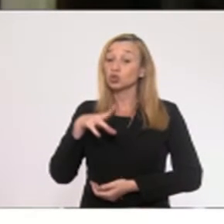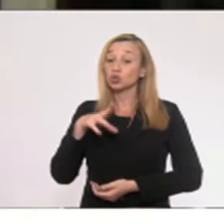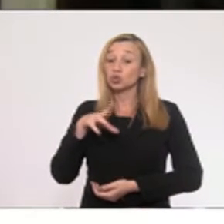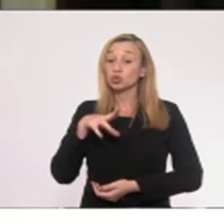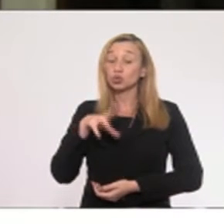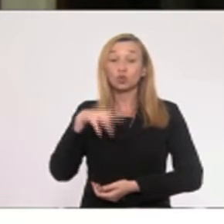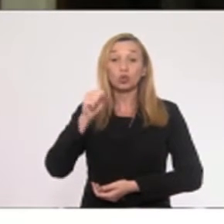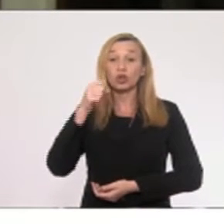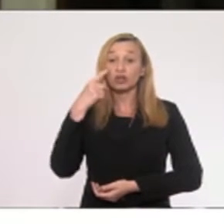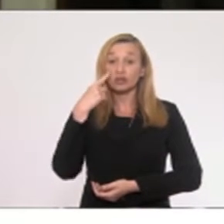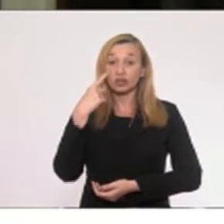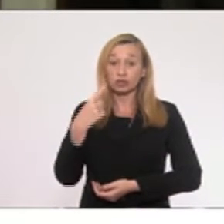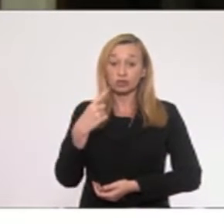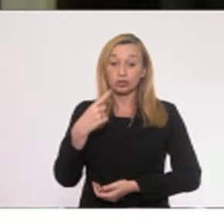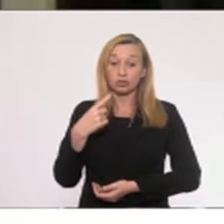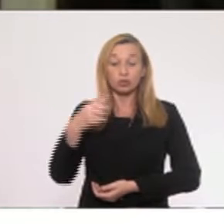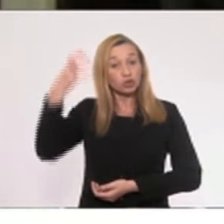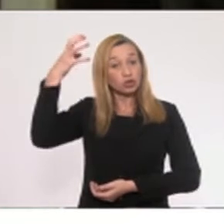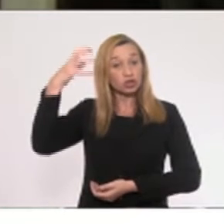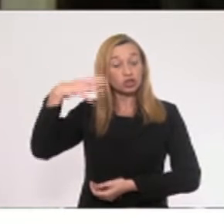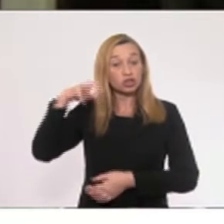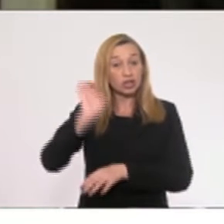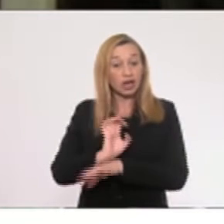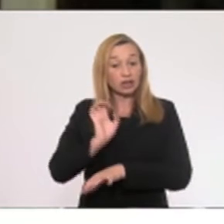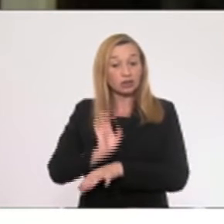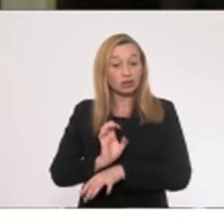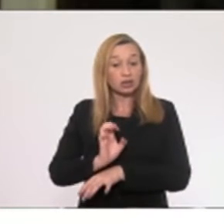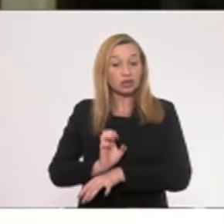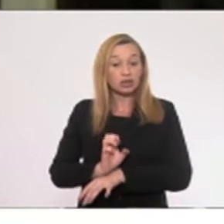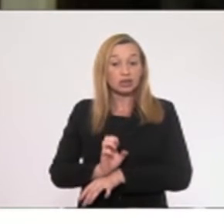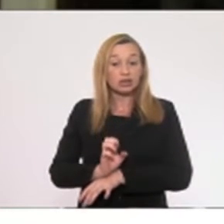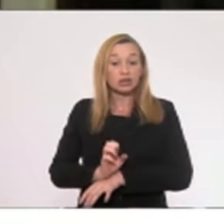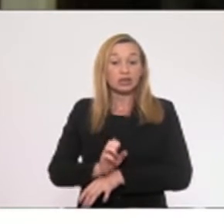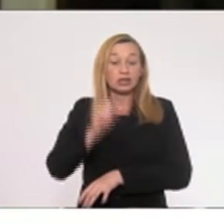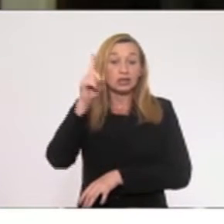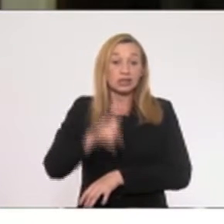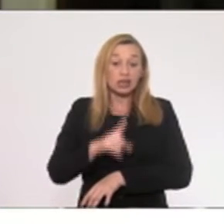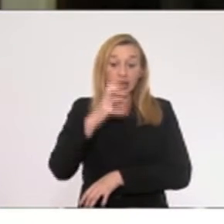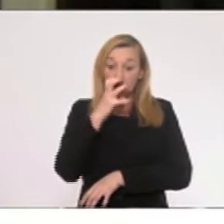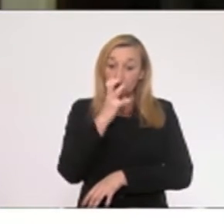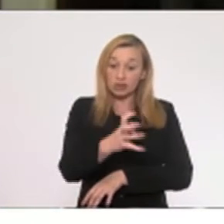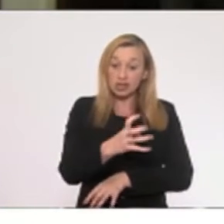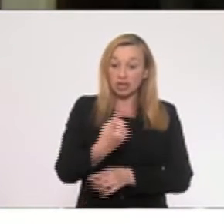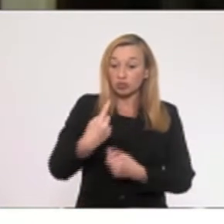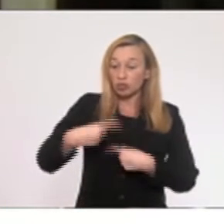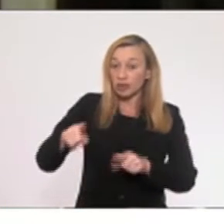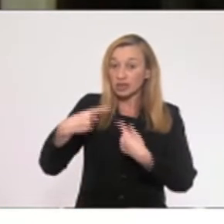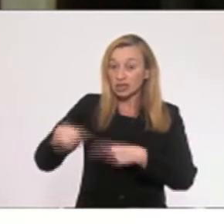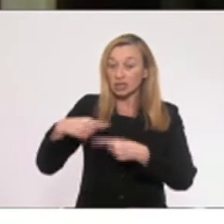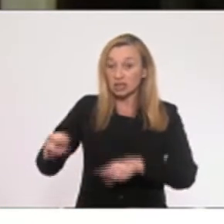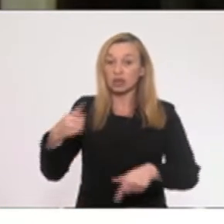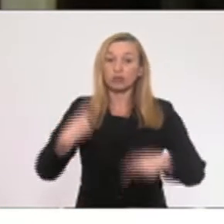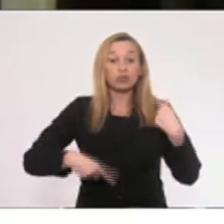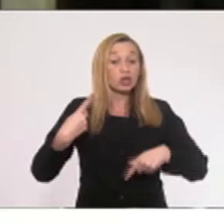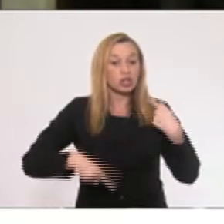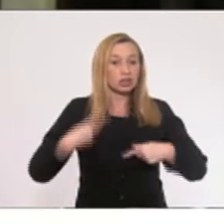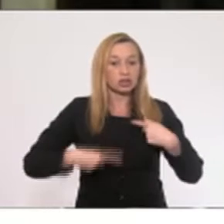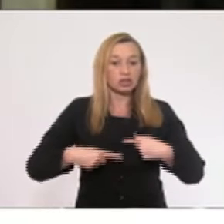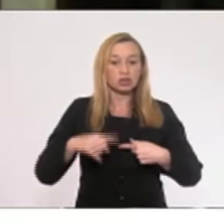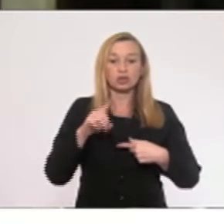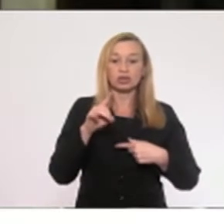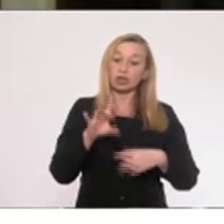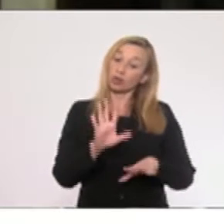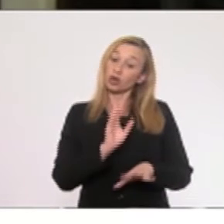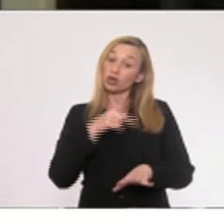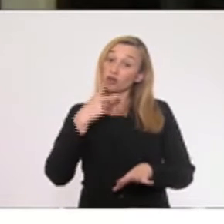ser acusado de inscrever alguém em dívida ativa por perseguição política. O Estado não, deputado, só no interior. Que isso